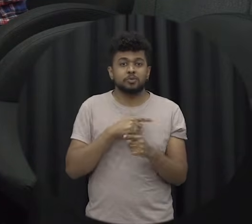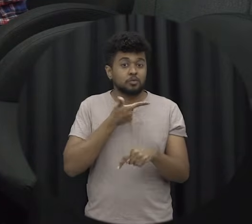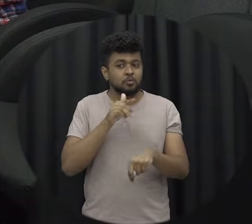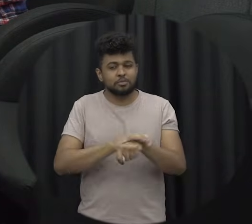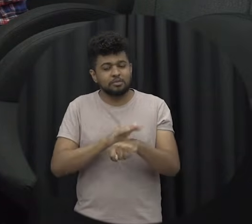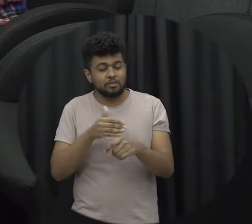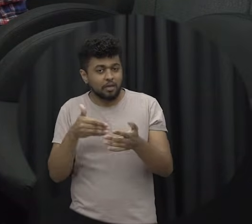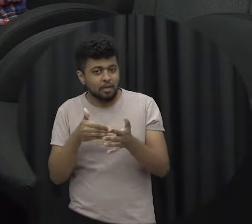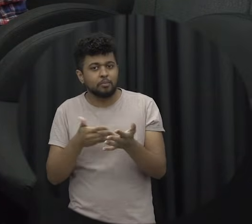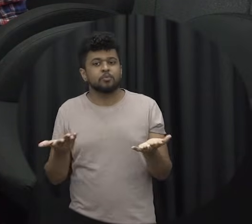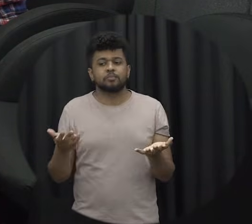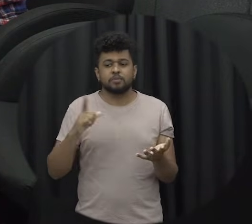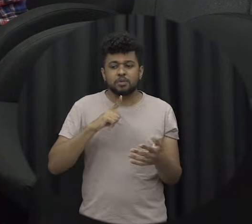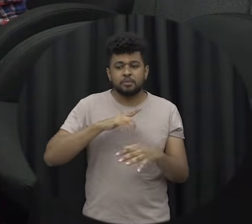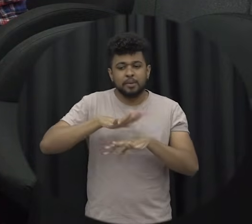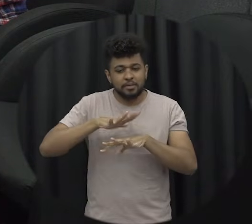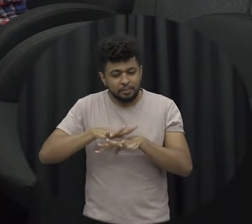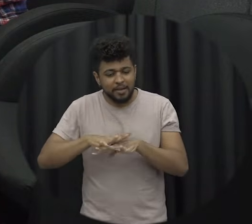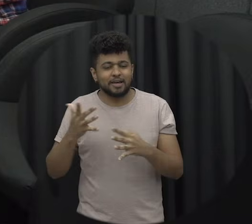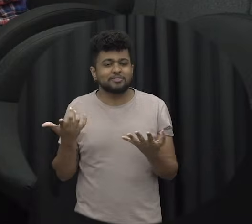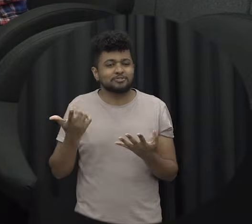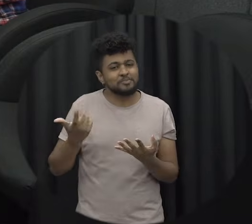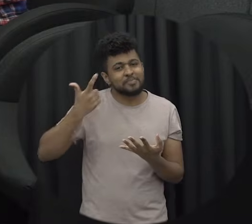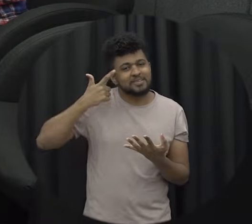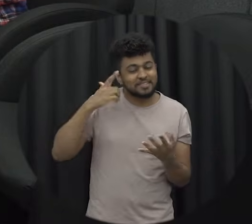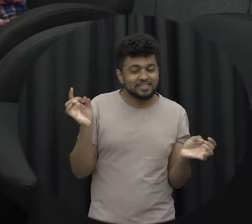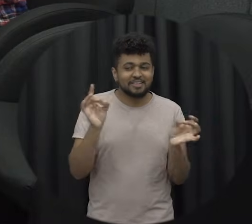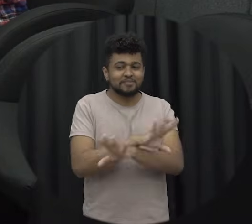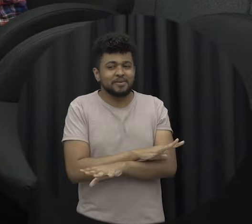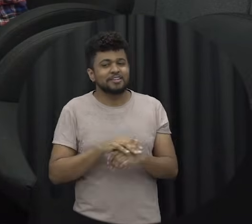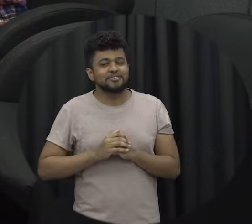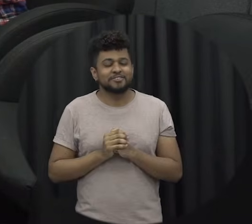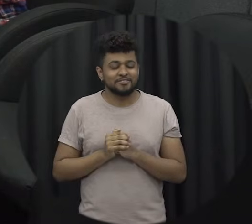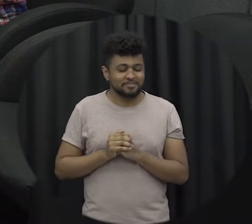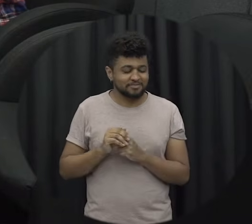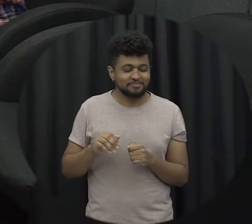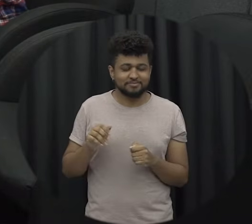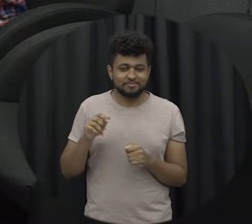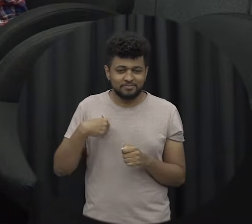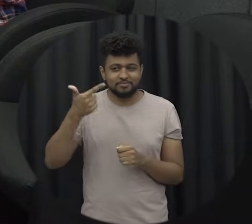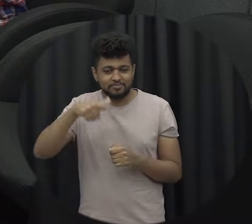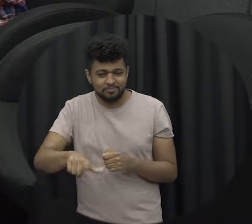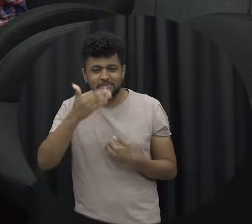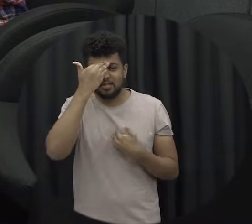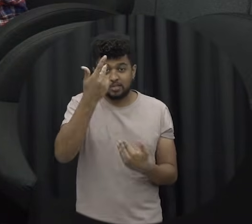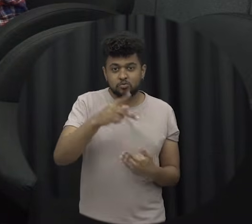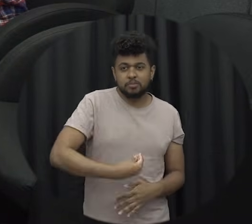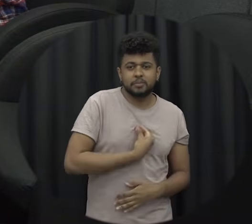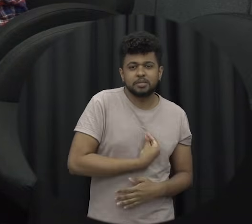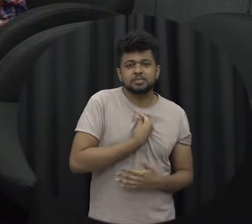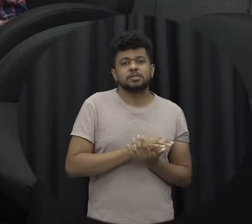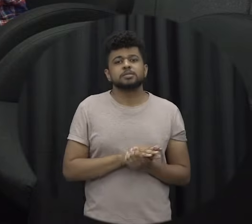gente tem um tempo aqui, né? Um tempo matemático. Está acabando. Então, mais uma vez, agradecer a